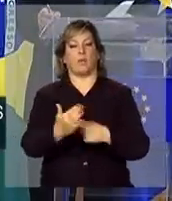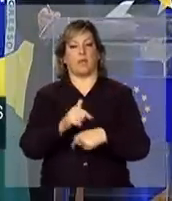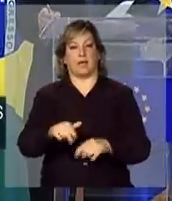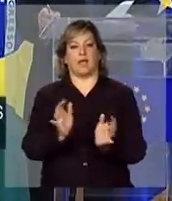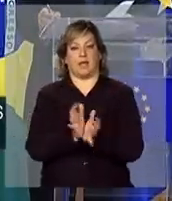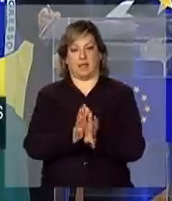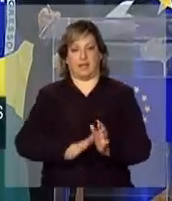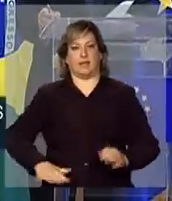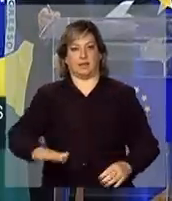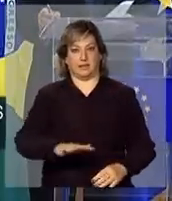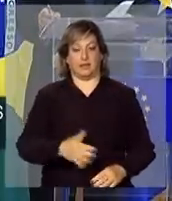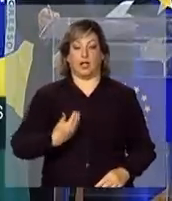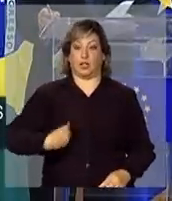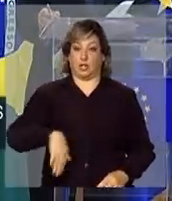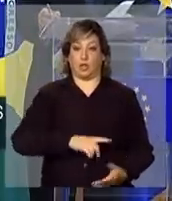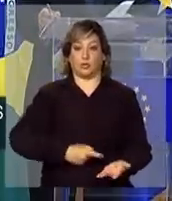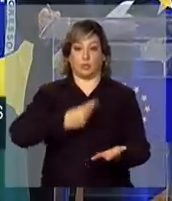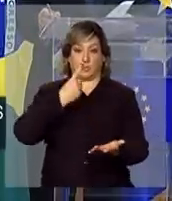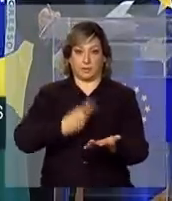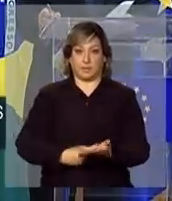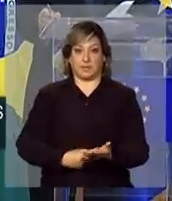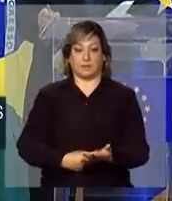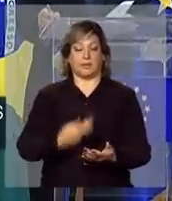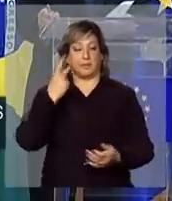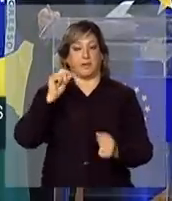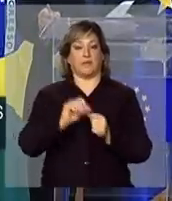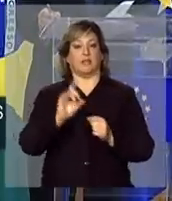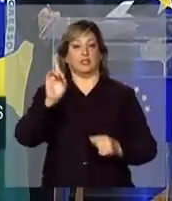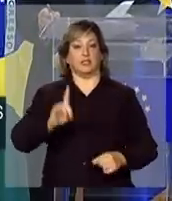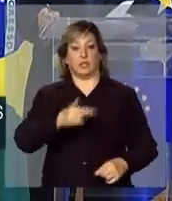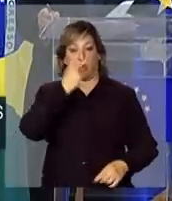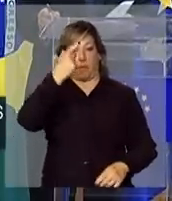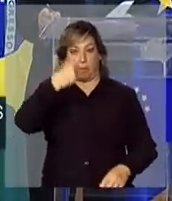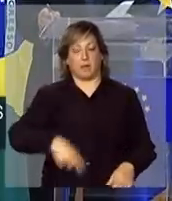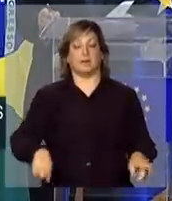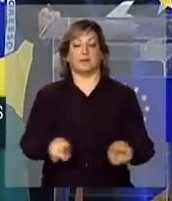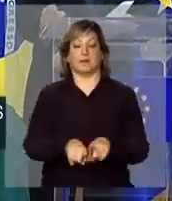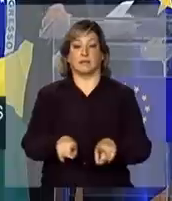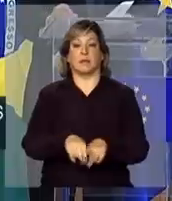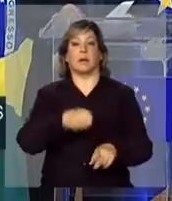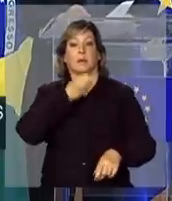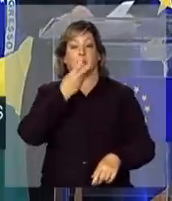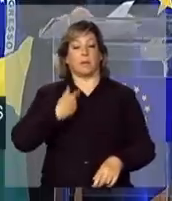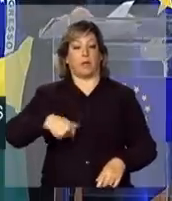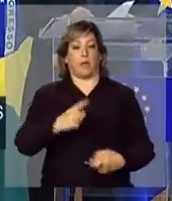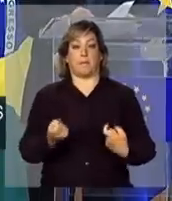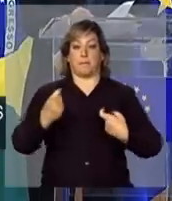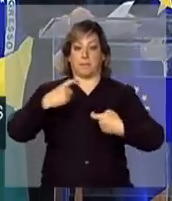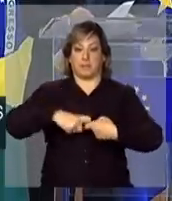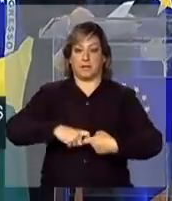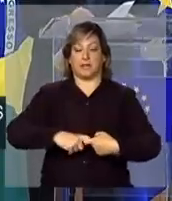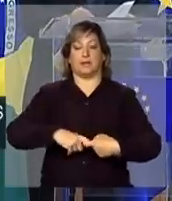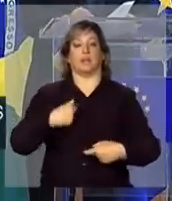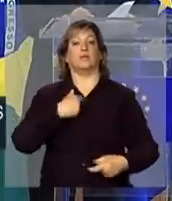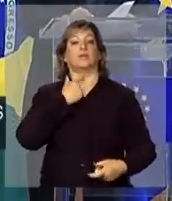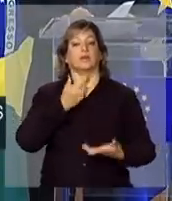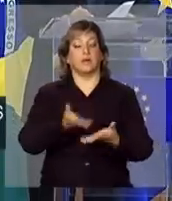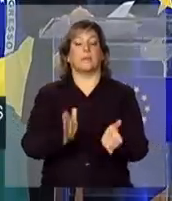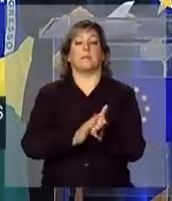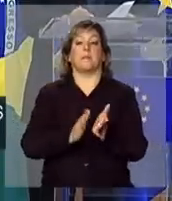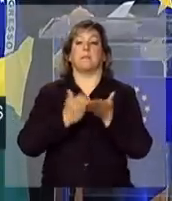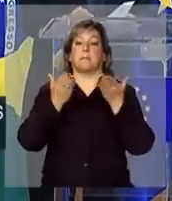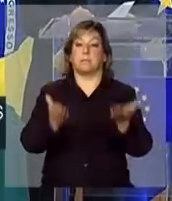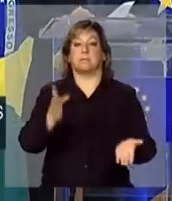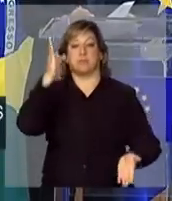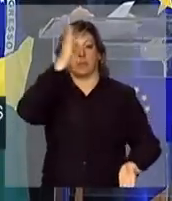área. Nosso compromisso compartilhado para com os direitos humanos também é fonte de novas oportunidades para a nossa parceria. Desejo aqui parabenizar o Brasil